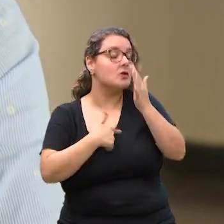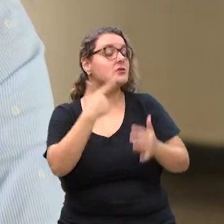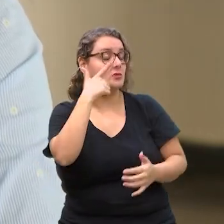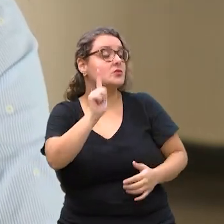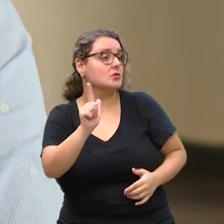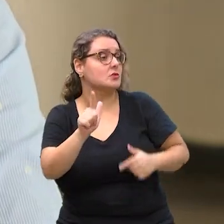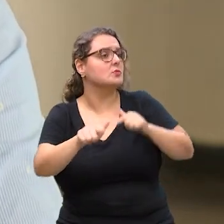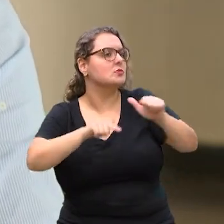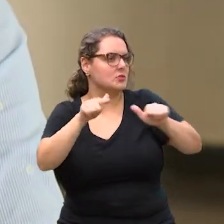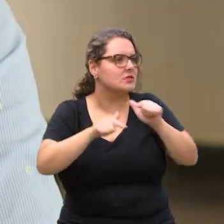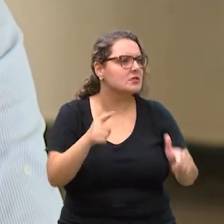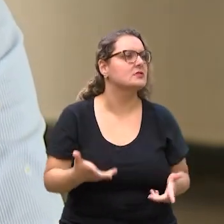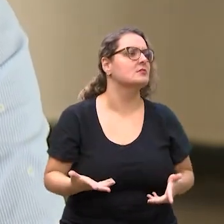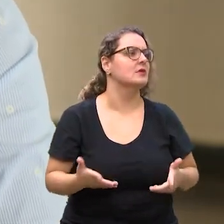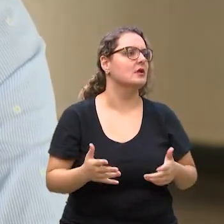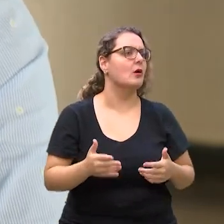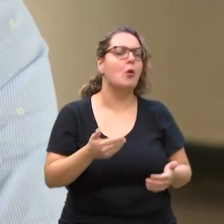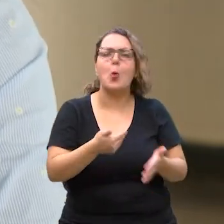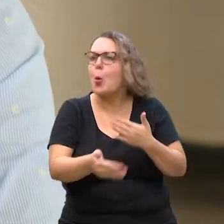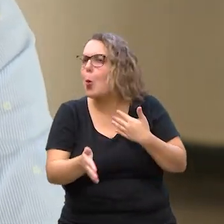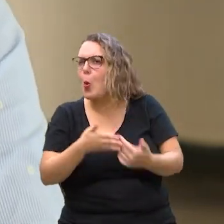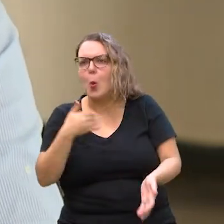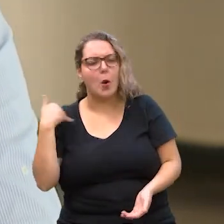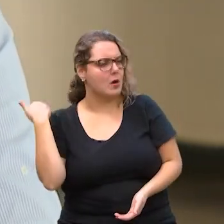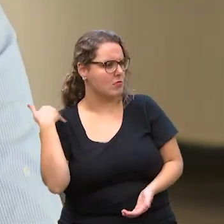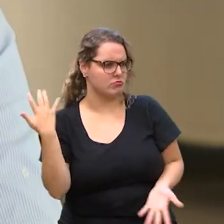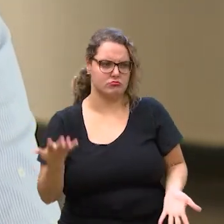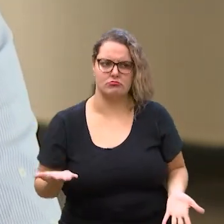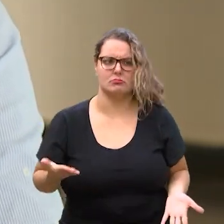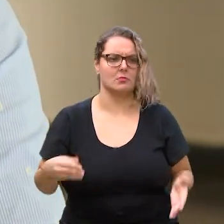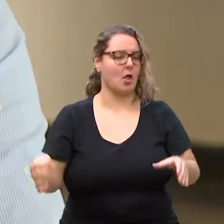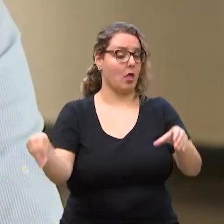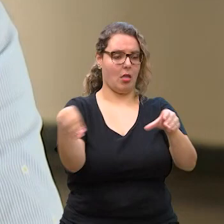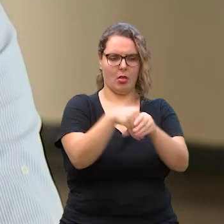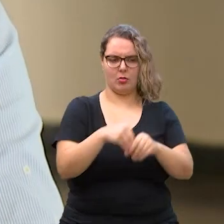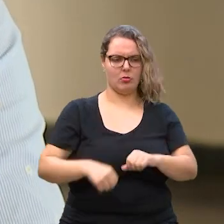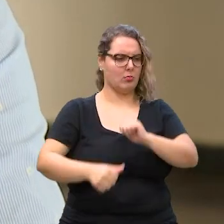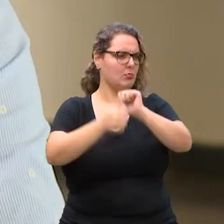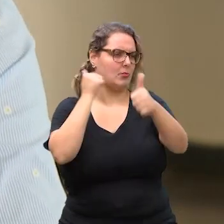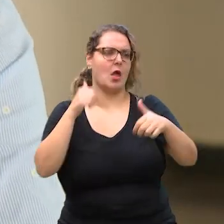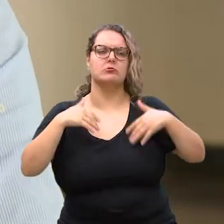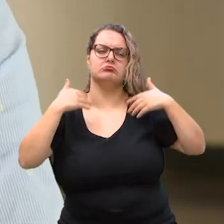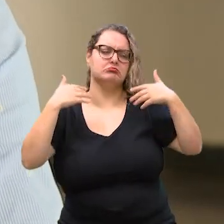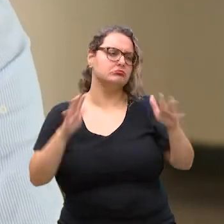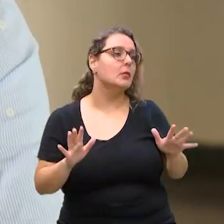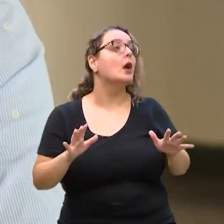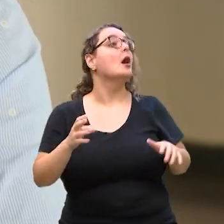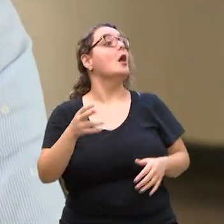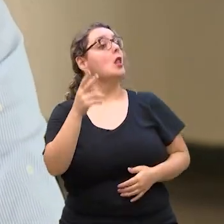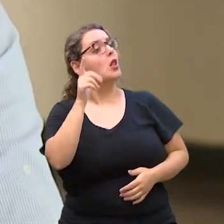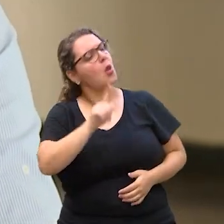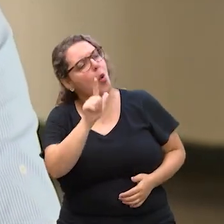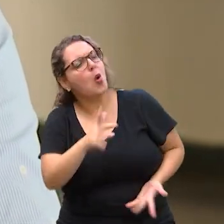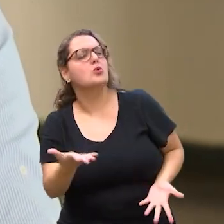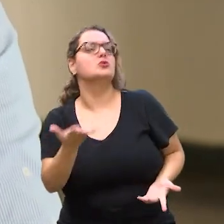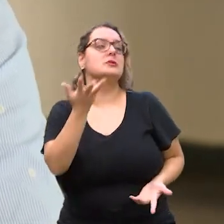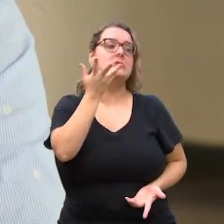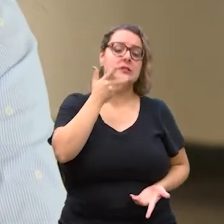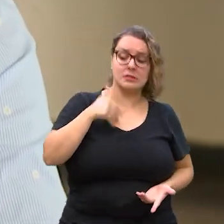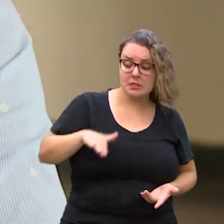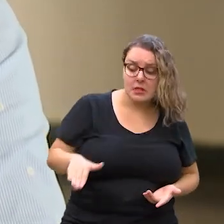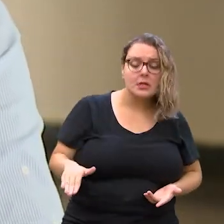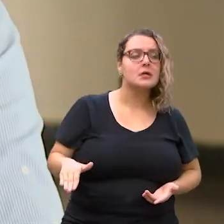pessoa entre no esporte e se desenvolva. Lógico que é interessante a gente trabalhar com crianças, que a gente forma essa base para evitar